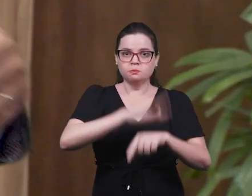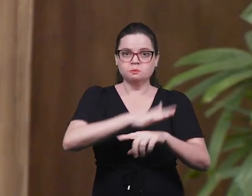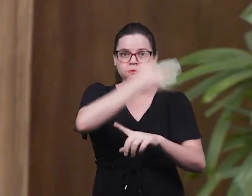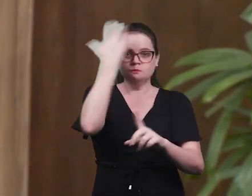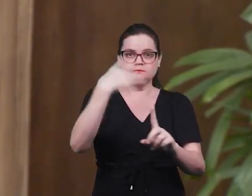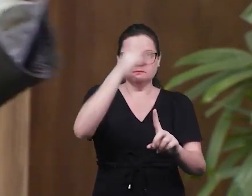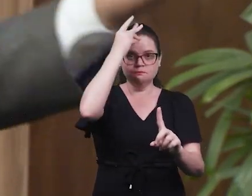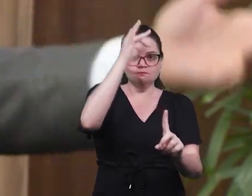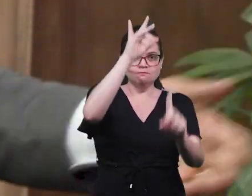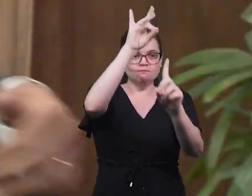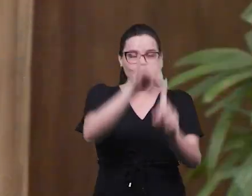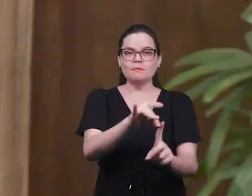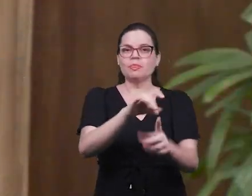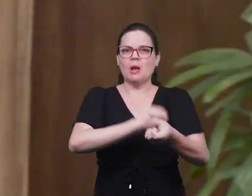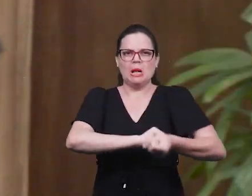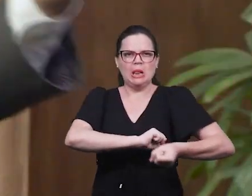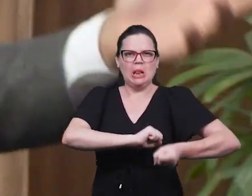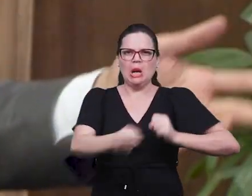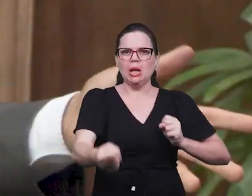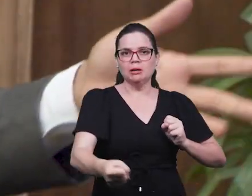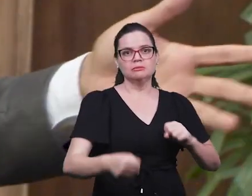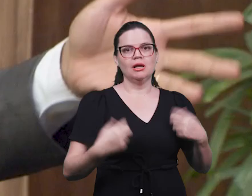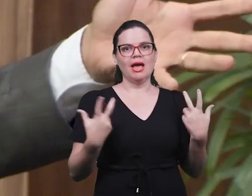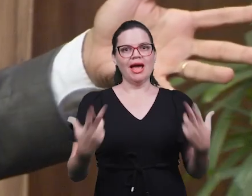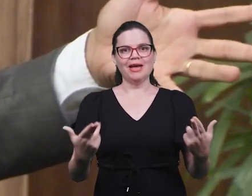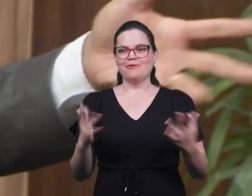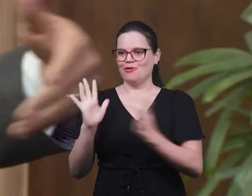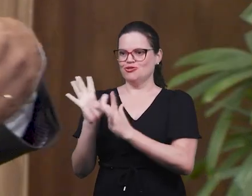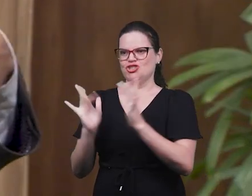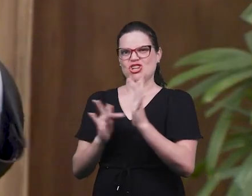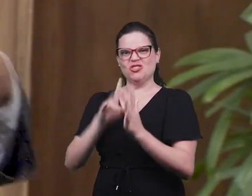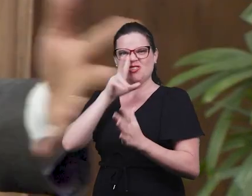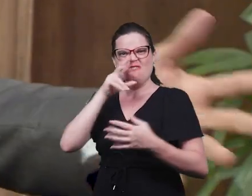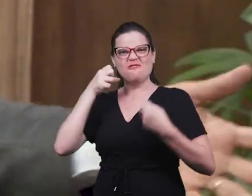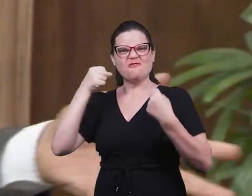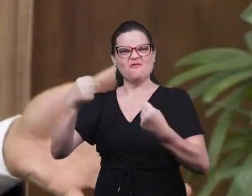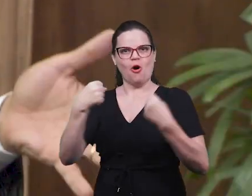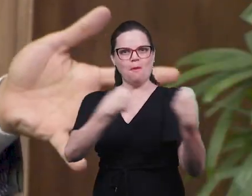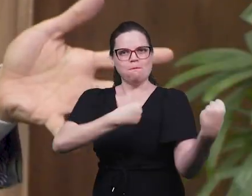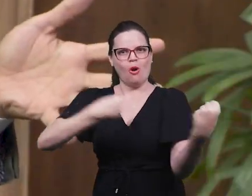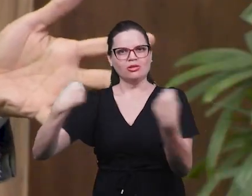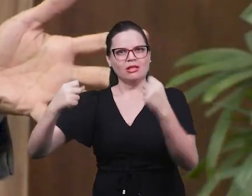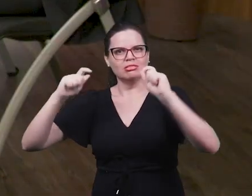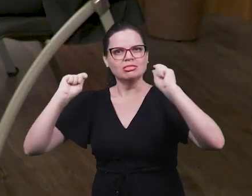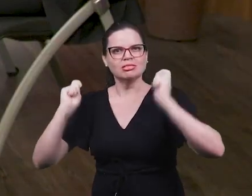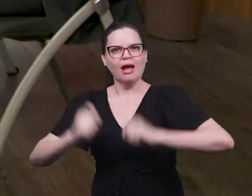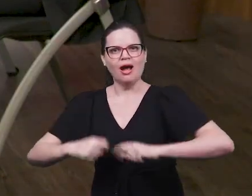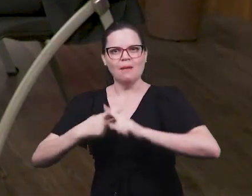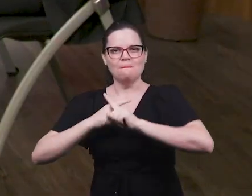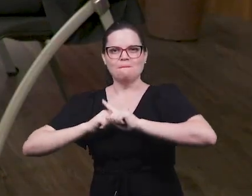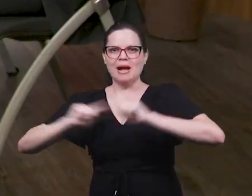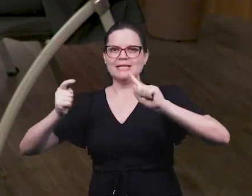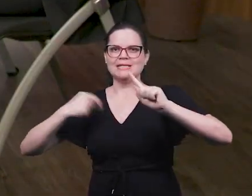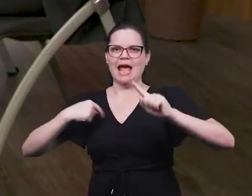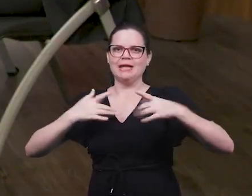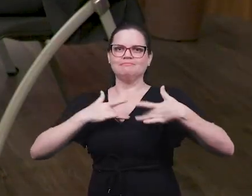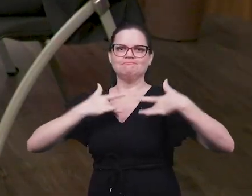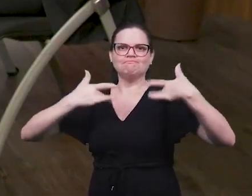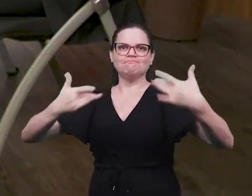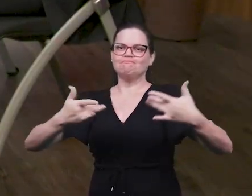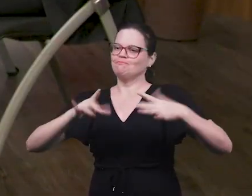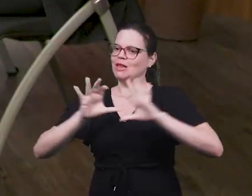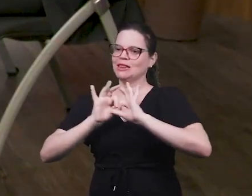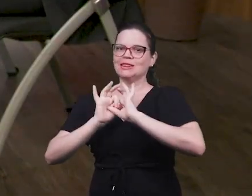muito mais forte que todos aqueles soldados, que todo aquele império, que todas aquelas autoridades. Na primeira ocasião que